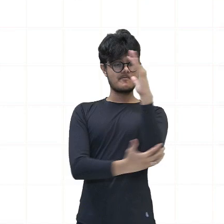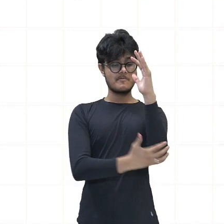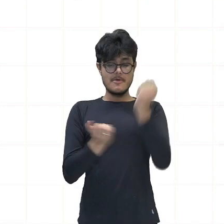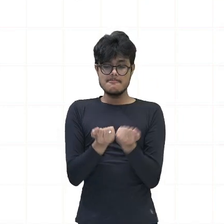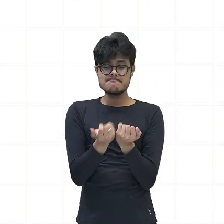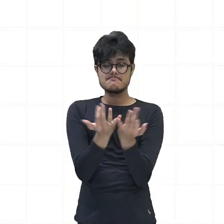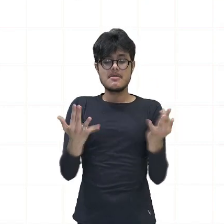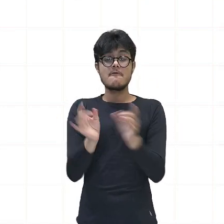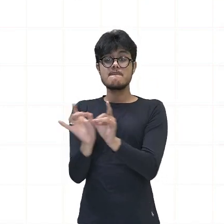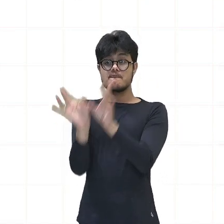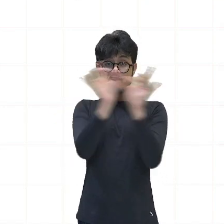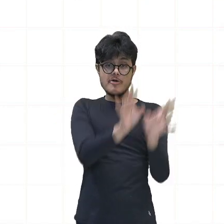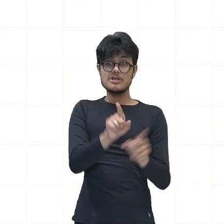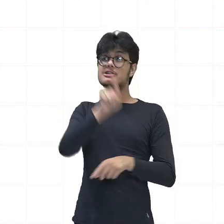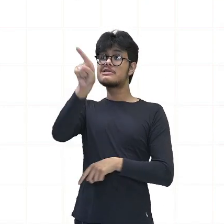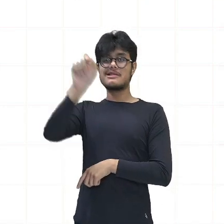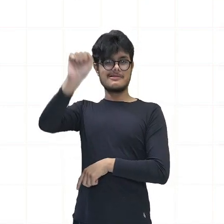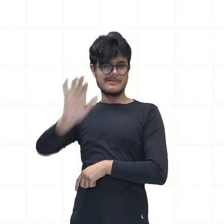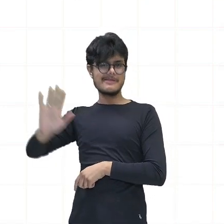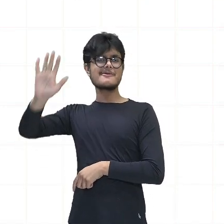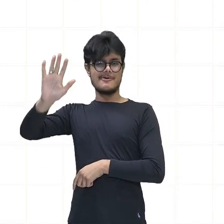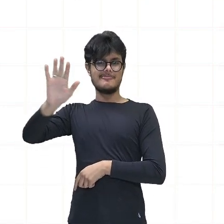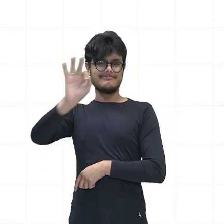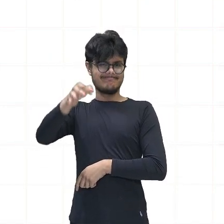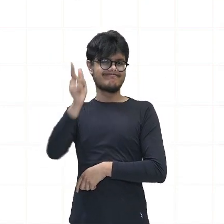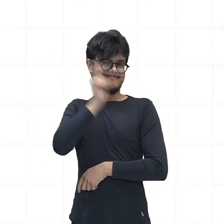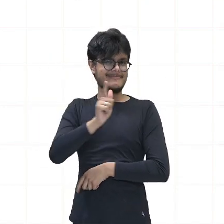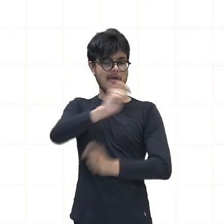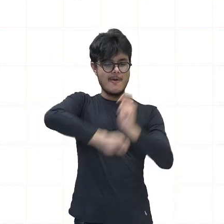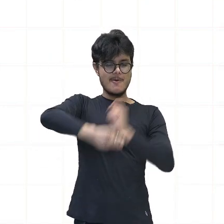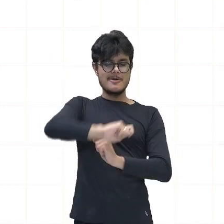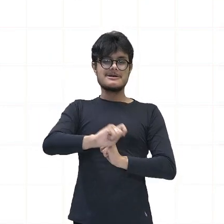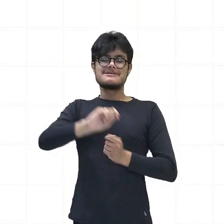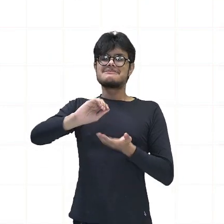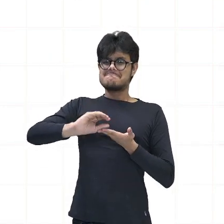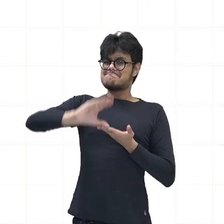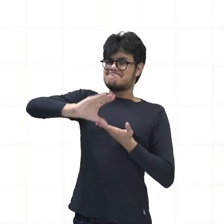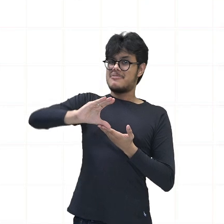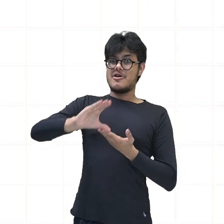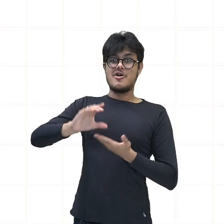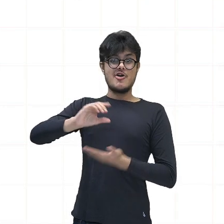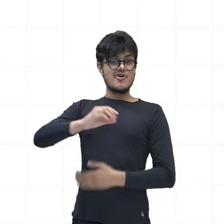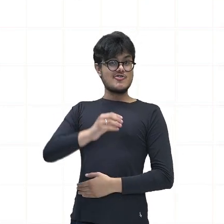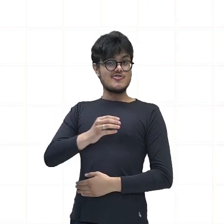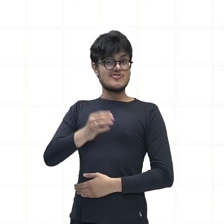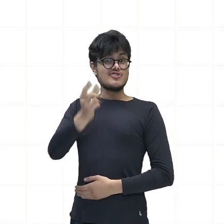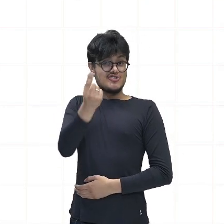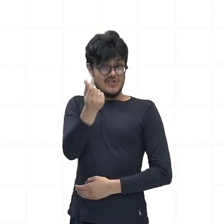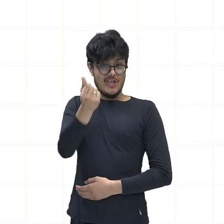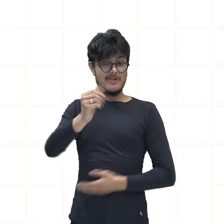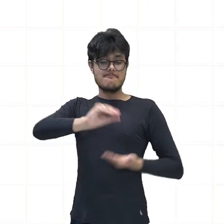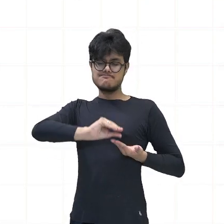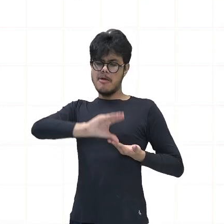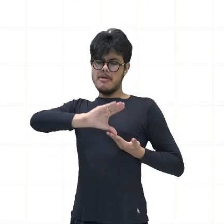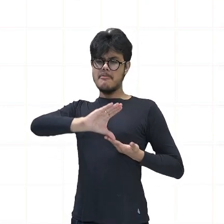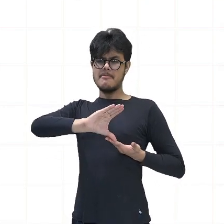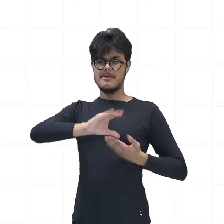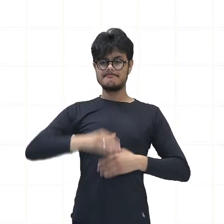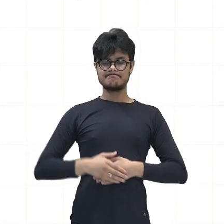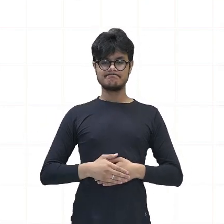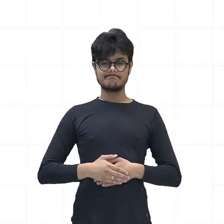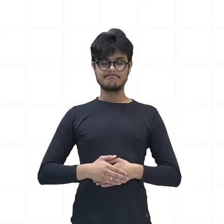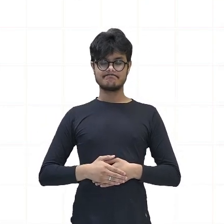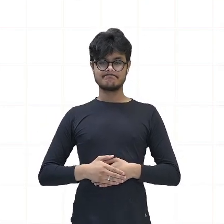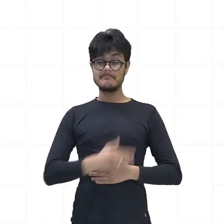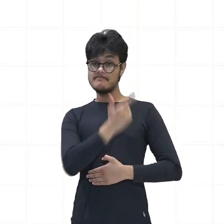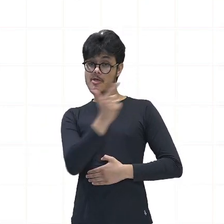sendo comercializados na Europa também, trazendo muito capital para a colônia portuguesa. Também uma outra